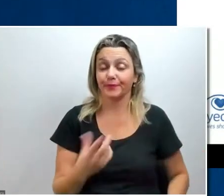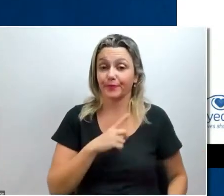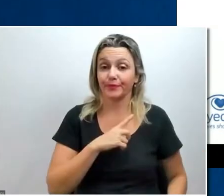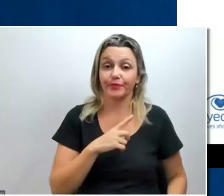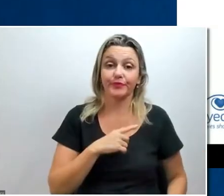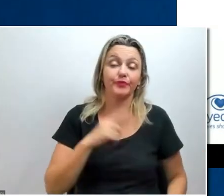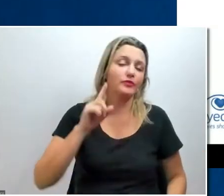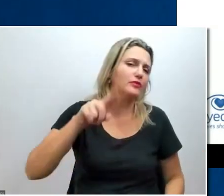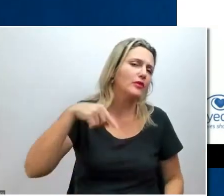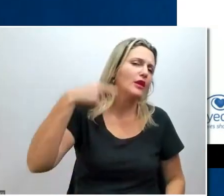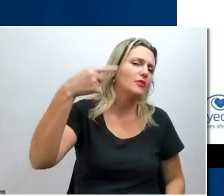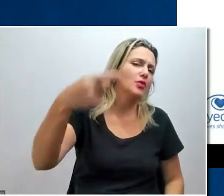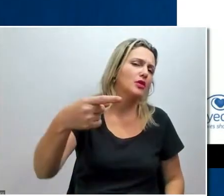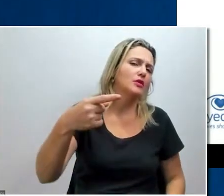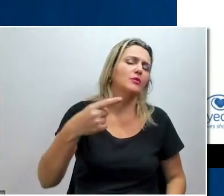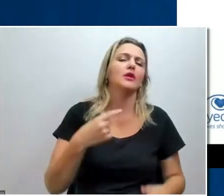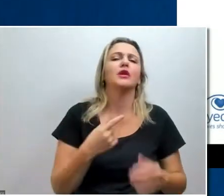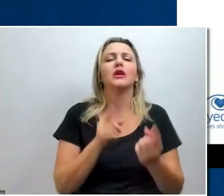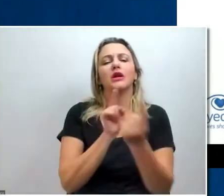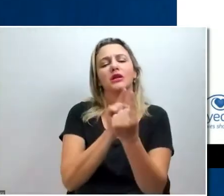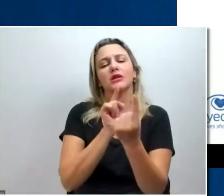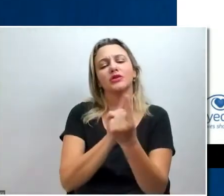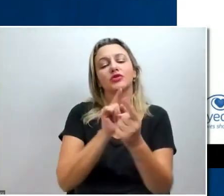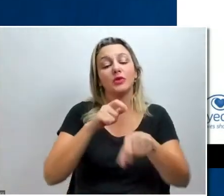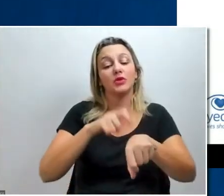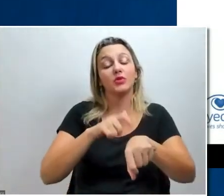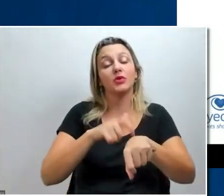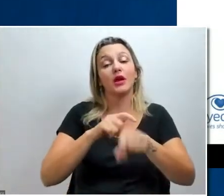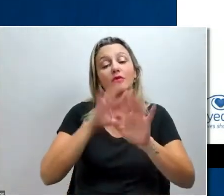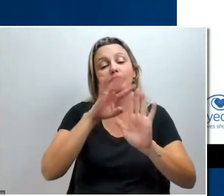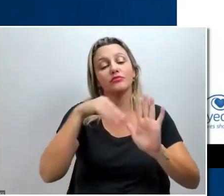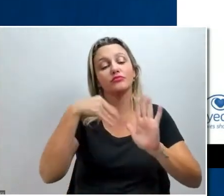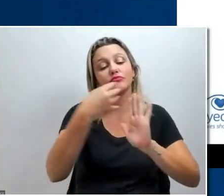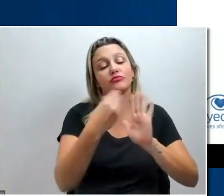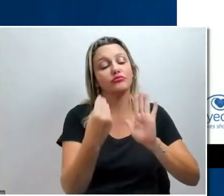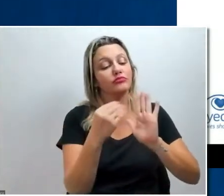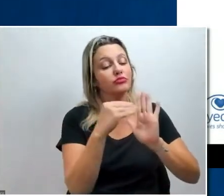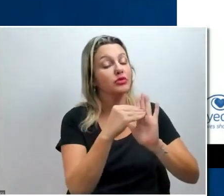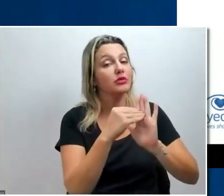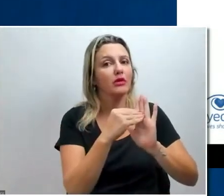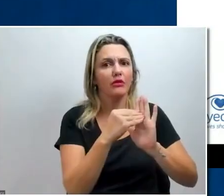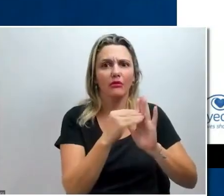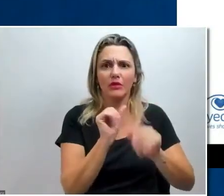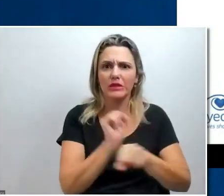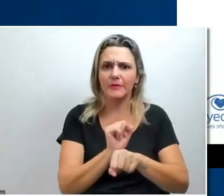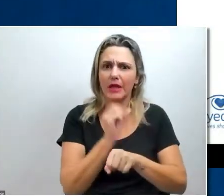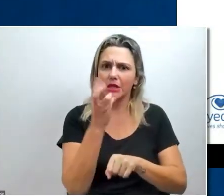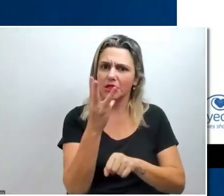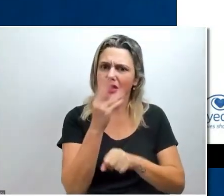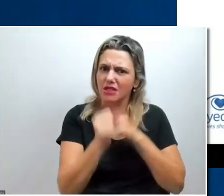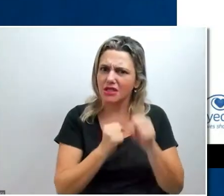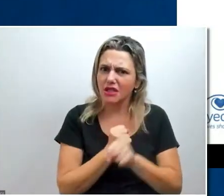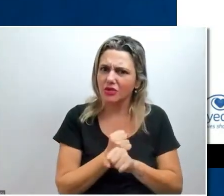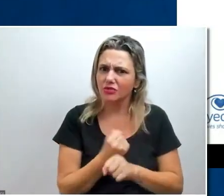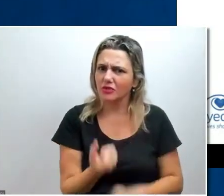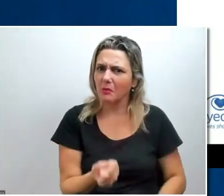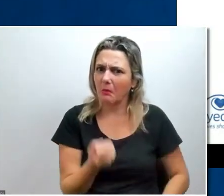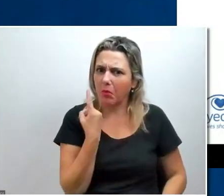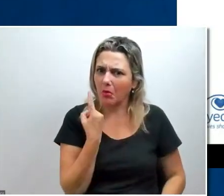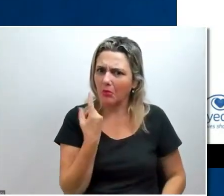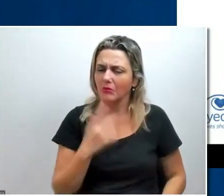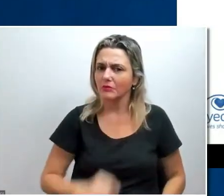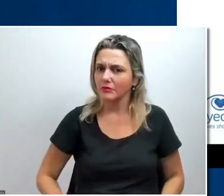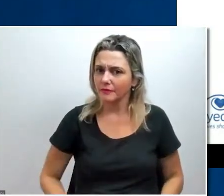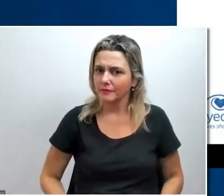próxima consulta, que nós temos horário, é daqui a 3 anos. Quais são os desafios? Os desafios são que nós precisamos